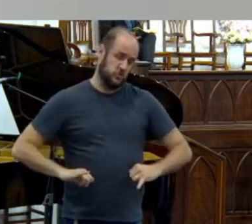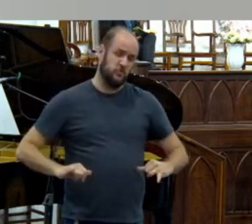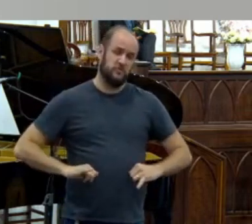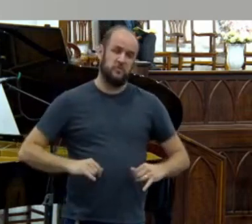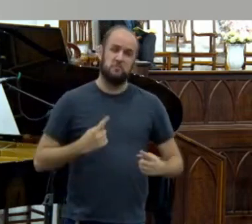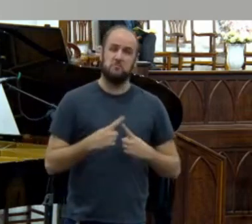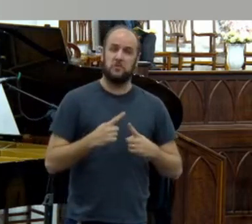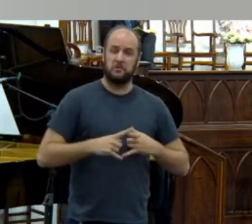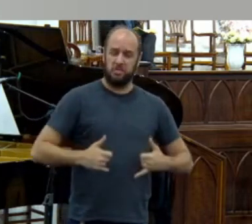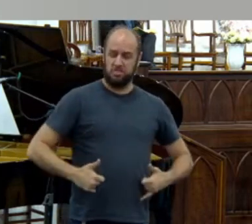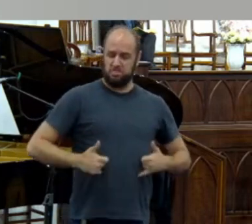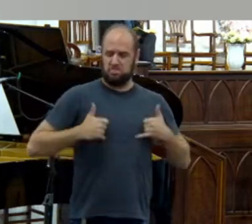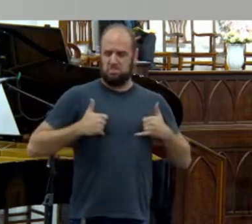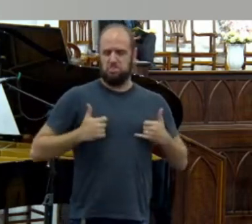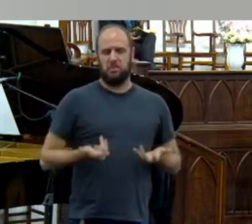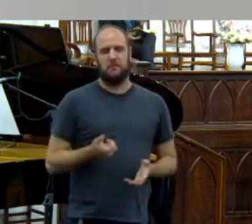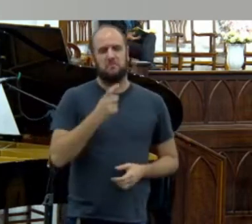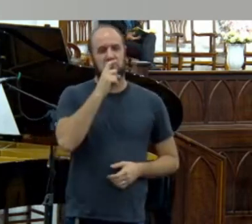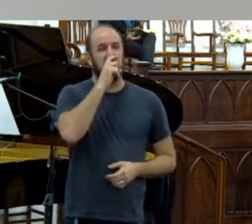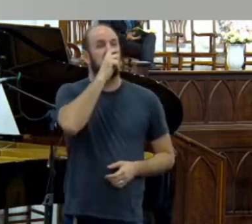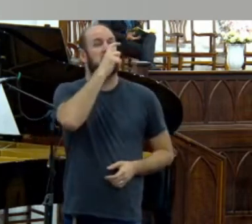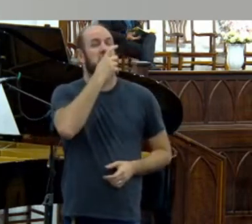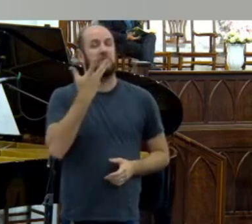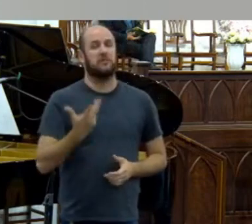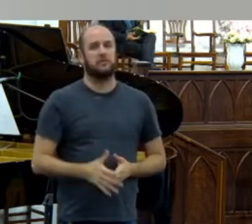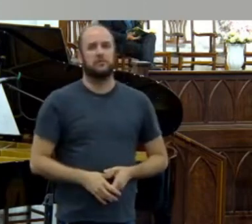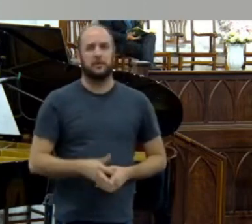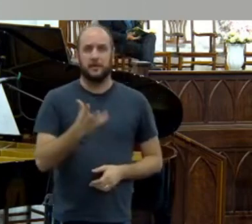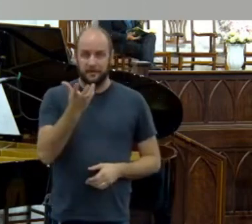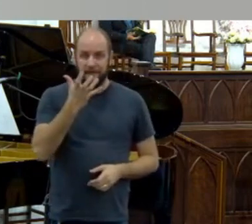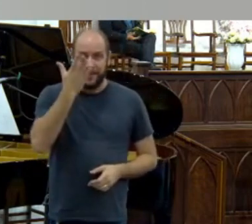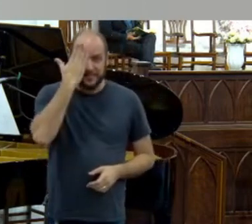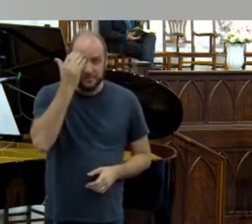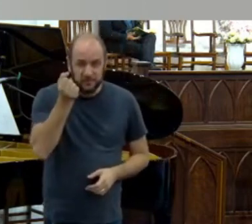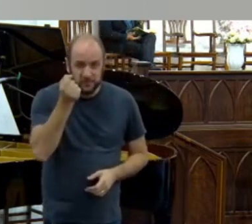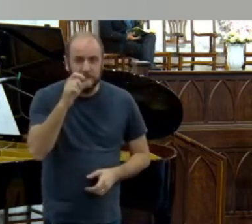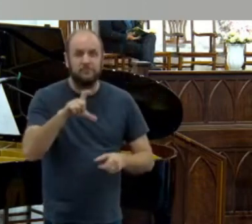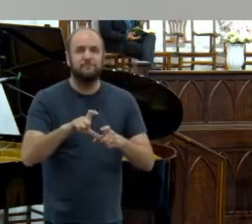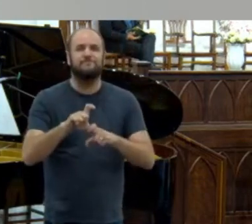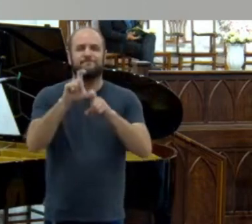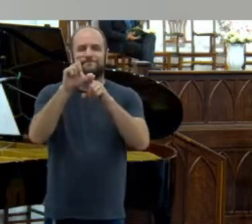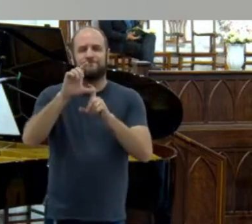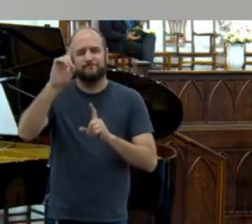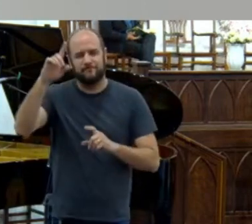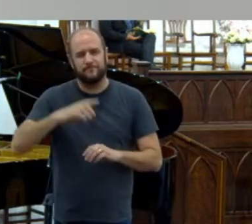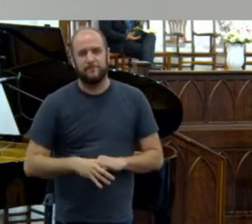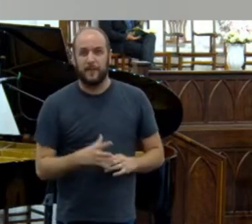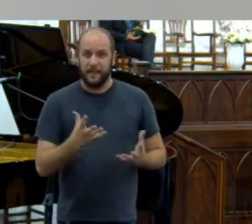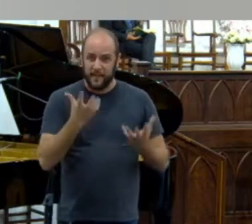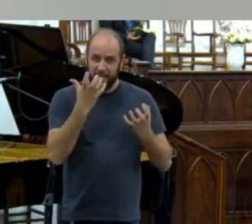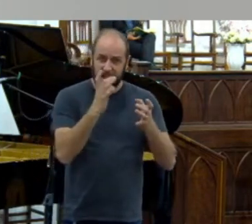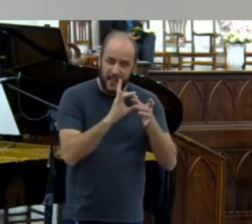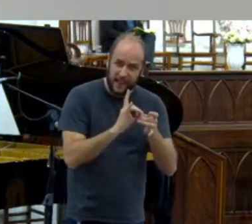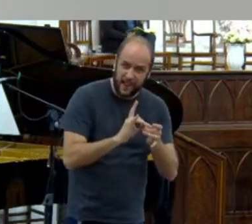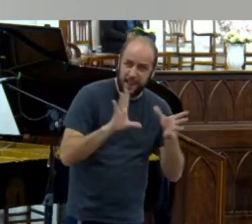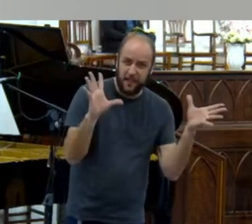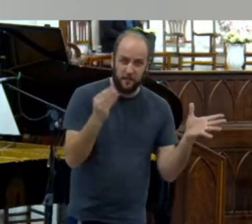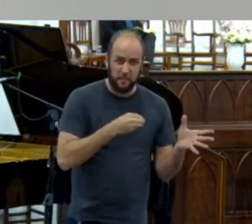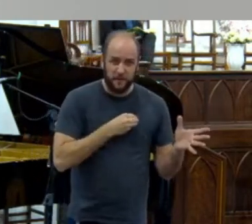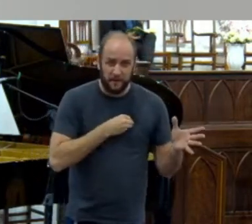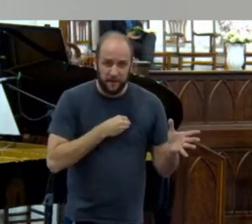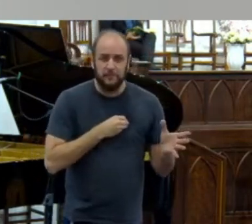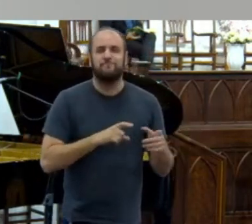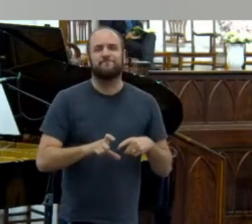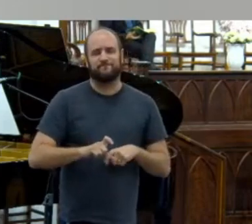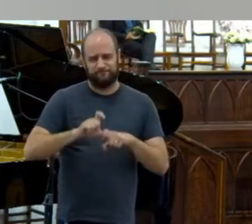soberbo. Se queres sabedoria, dependes de mim. Se queres ser liberto de pecado,